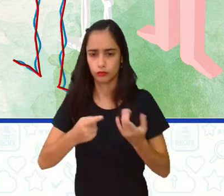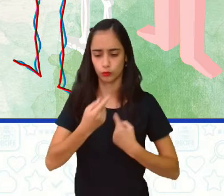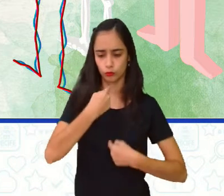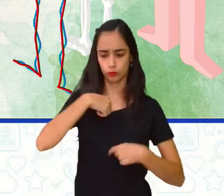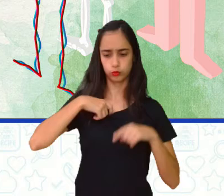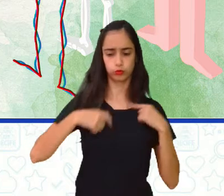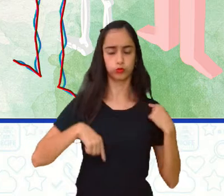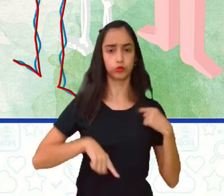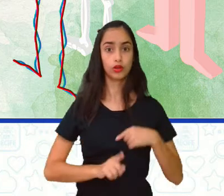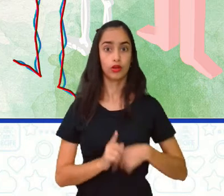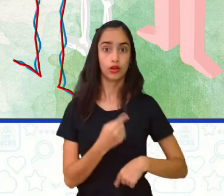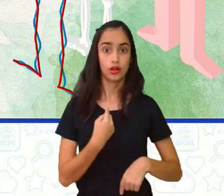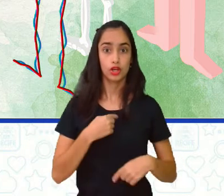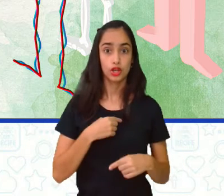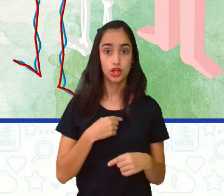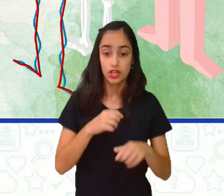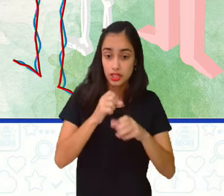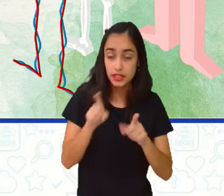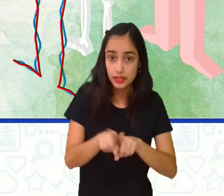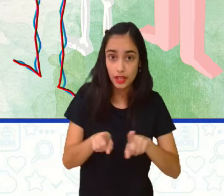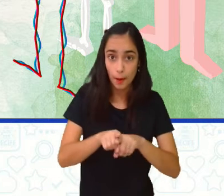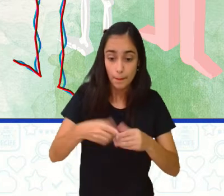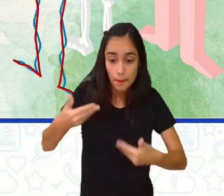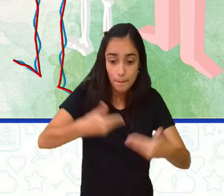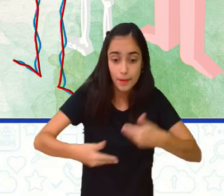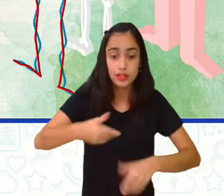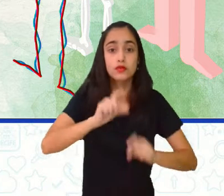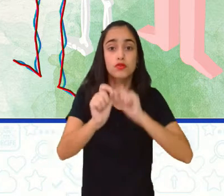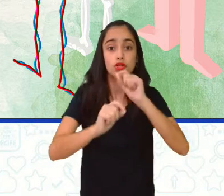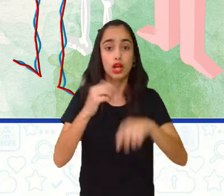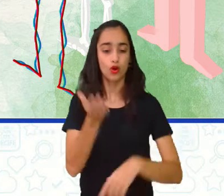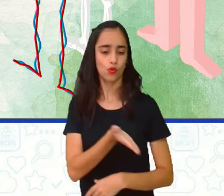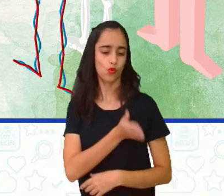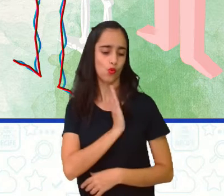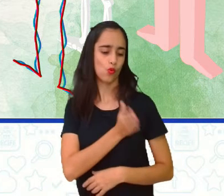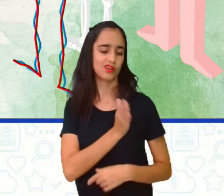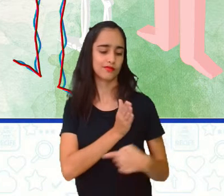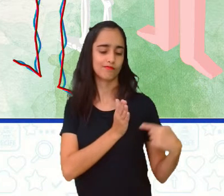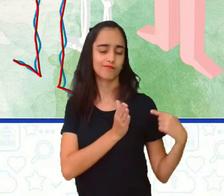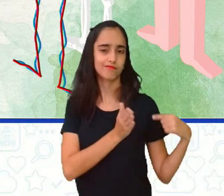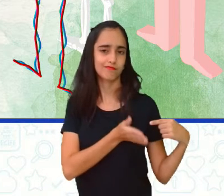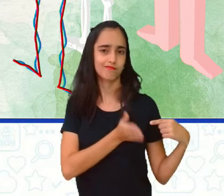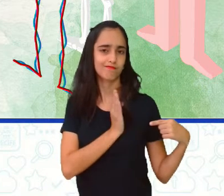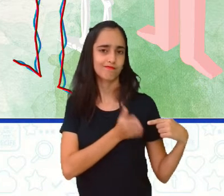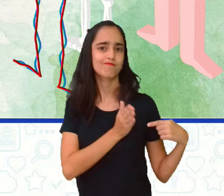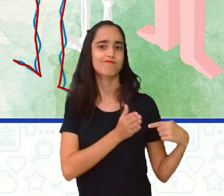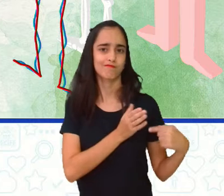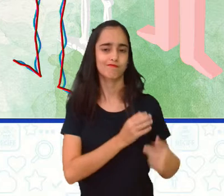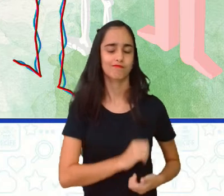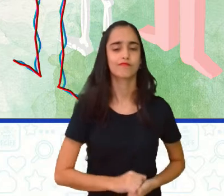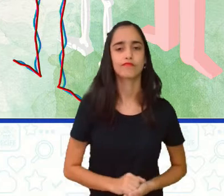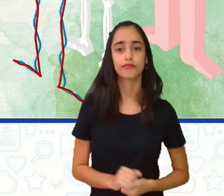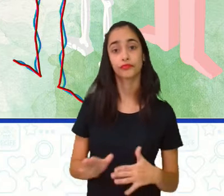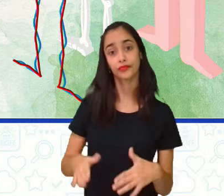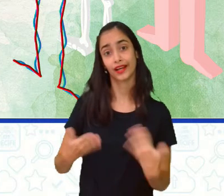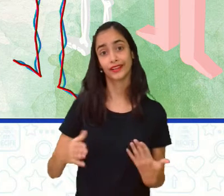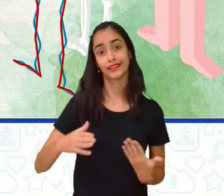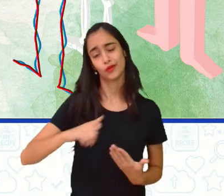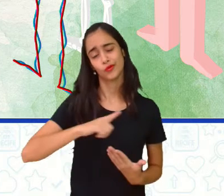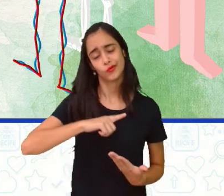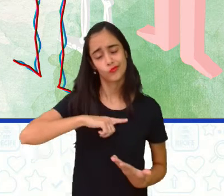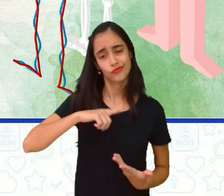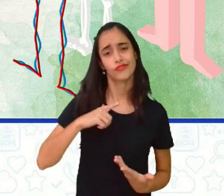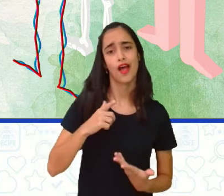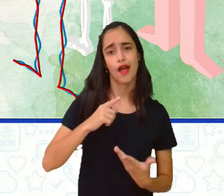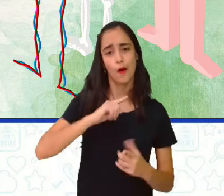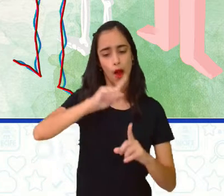coração. Então, aqui a gente está vendo que o sistema cardiovascular, ele tem essa função, né? Através aí de distribuir